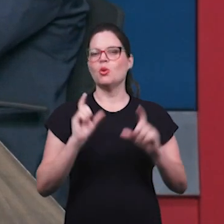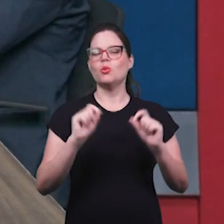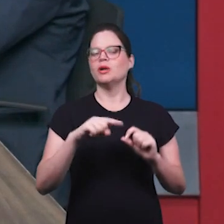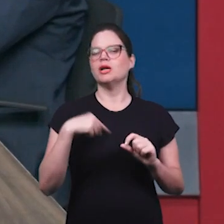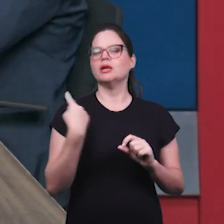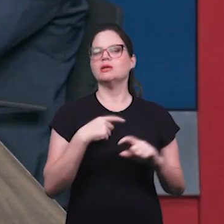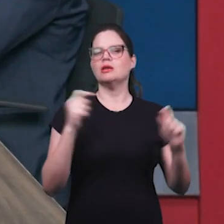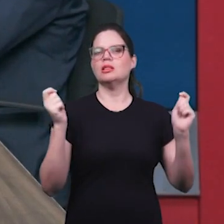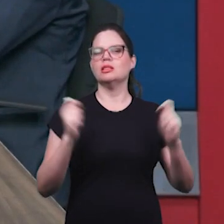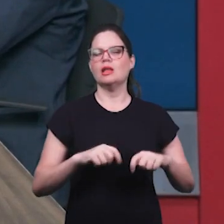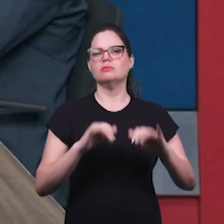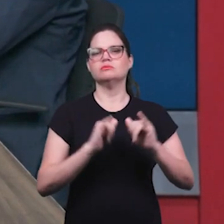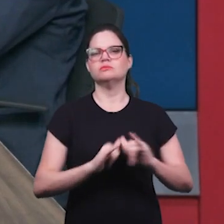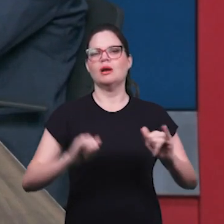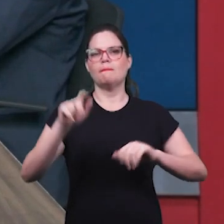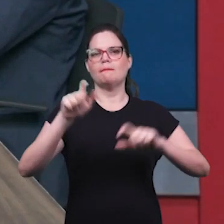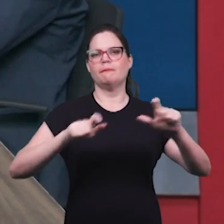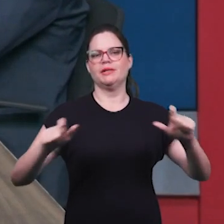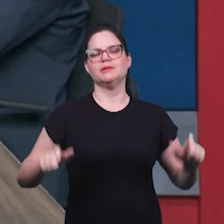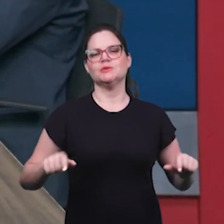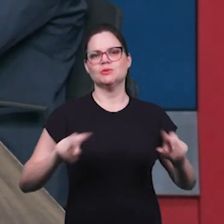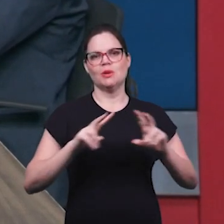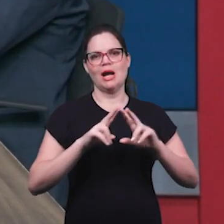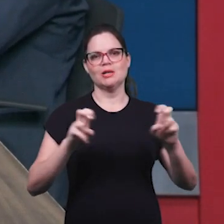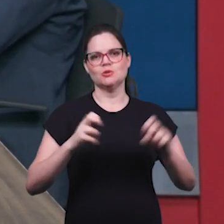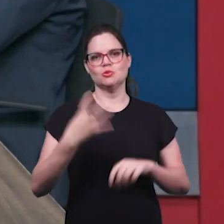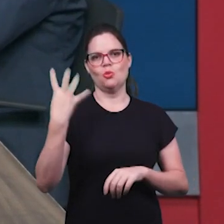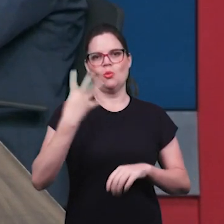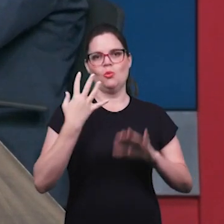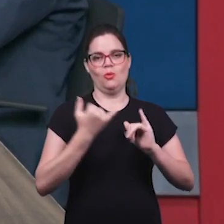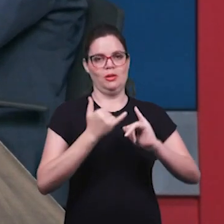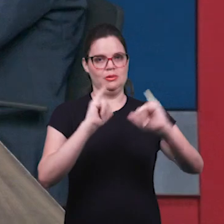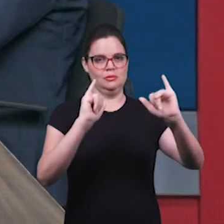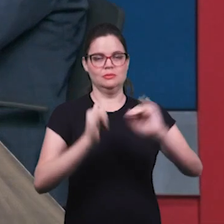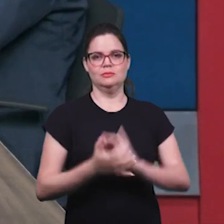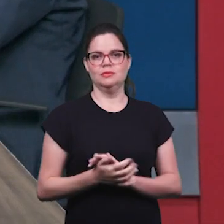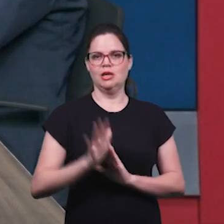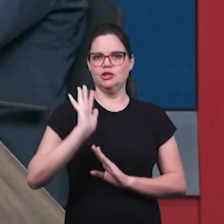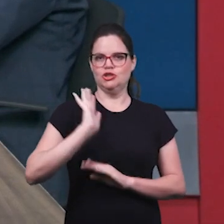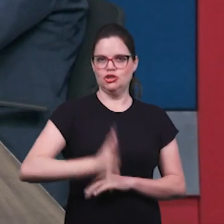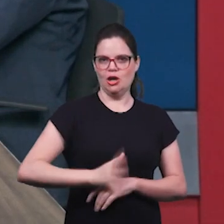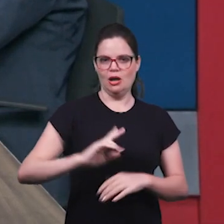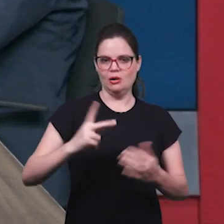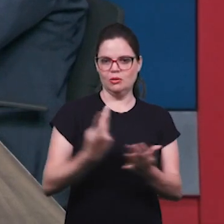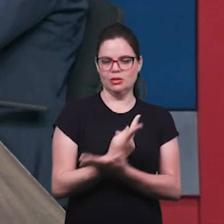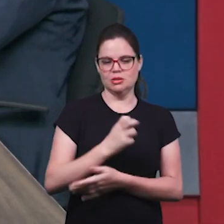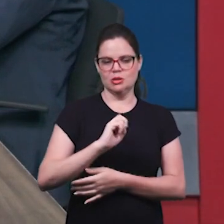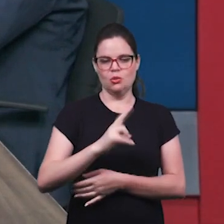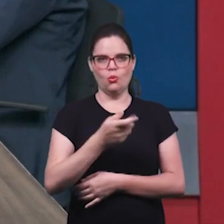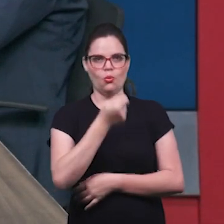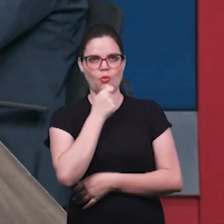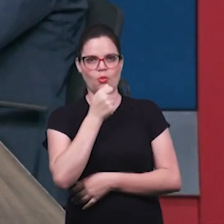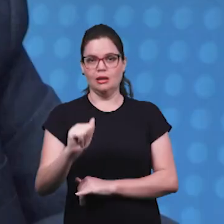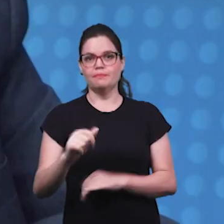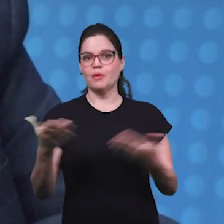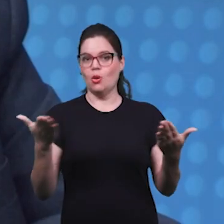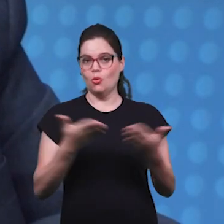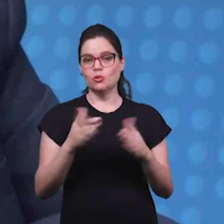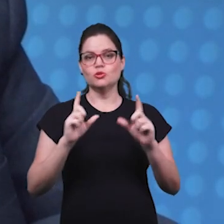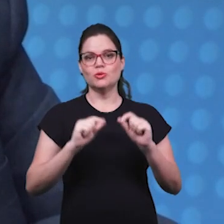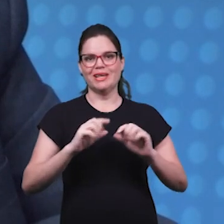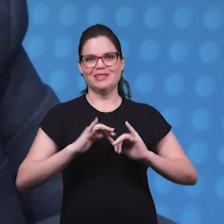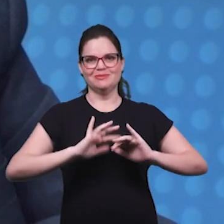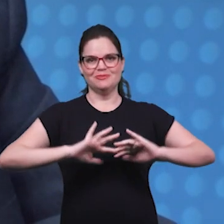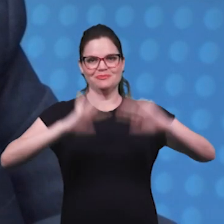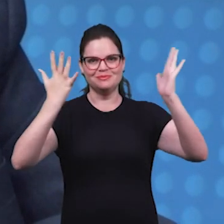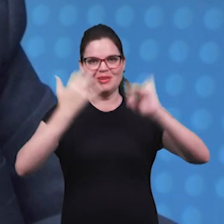essas pessoas a respeito dessa quarta trombeta? Ela já tocou ou não tocou? Nós vamos ver que essa trombeta, ela não tocou. Os toques